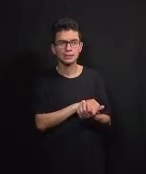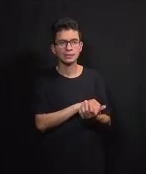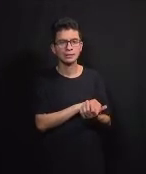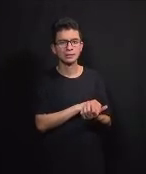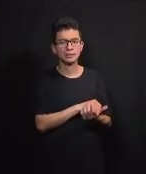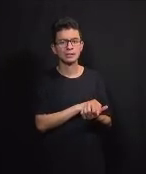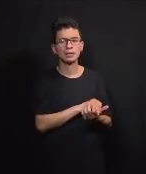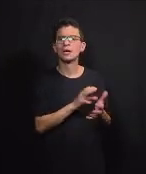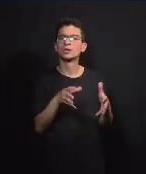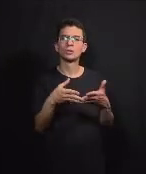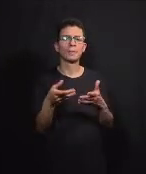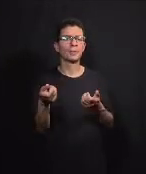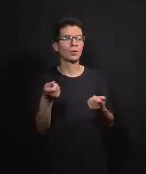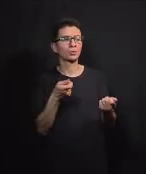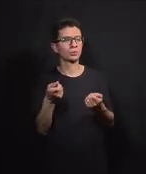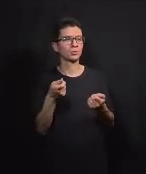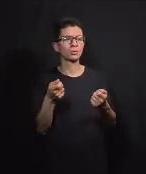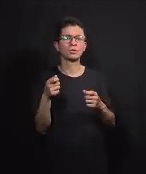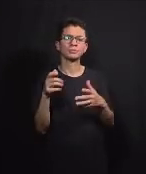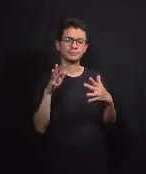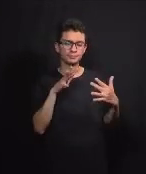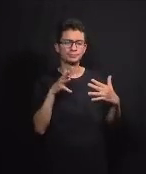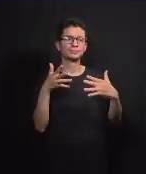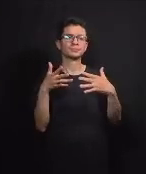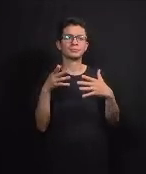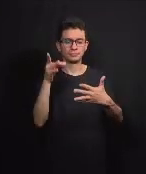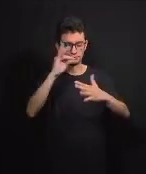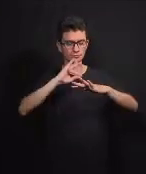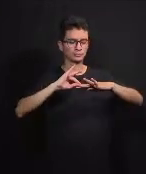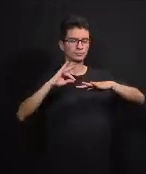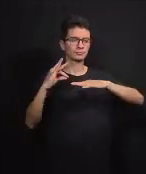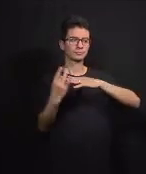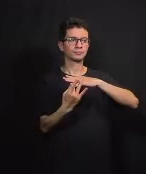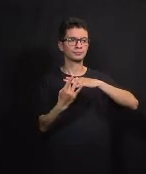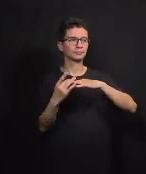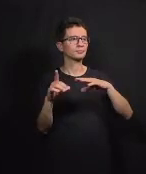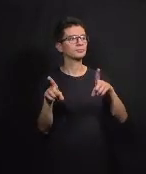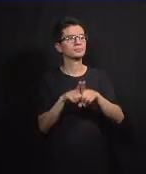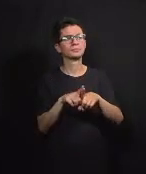econômicas e sociais, que influíram no caminho